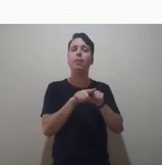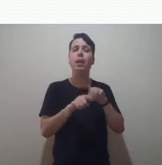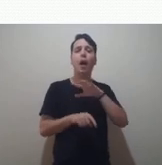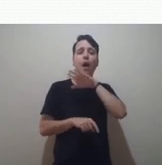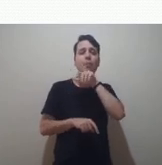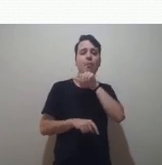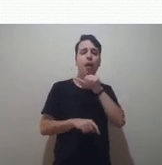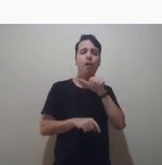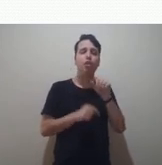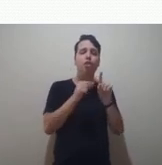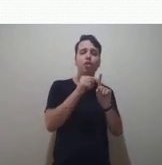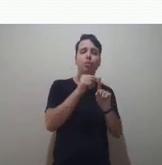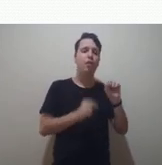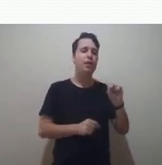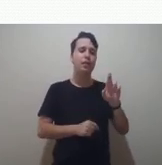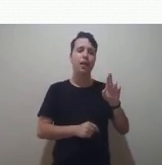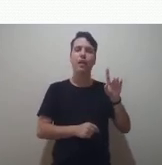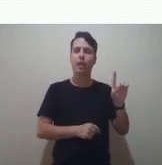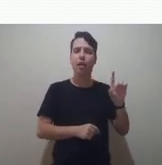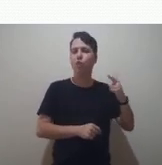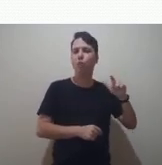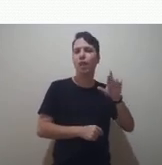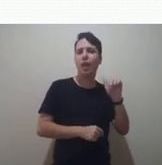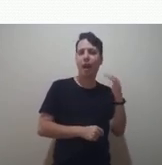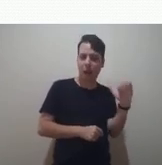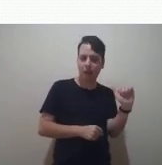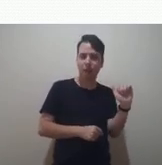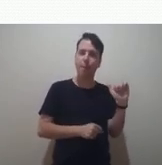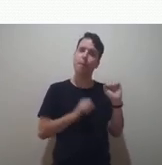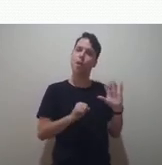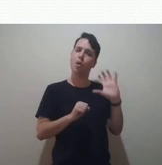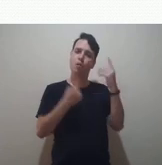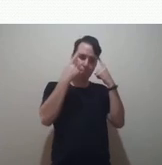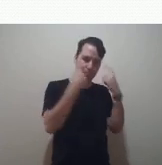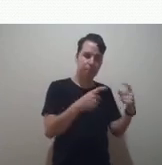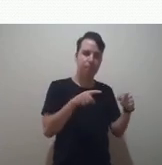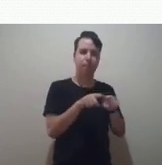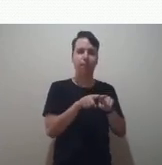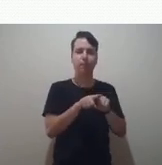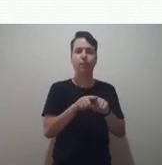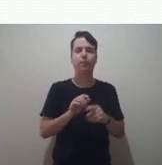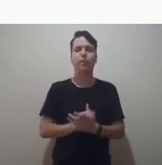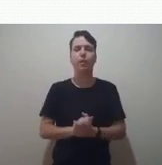os animais sem raça definida são muito acometidos por essas situações de maus tratos.